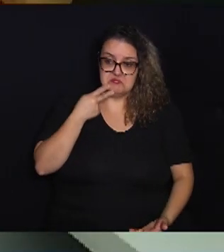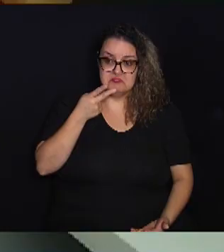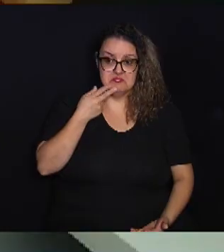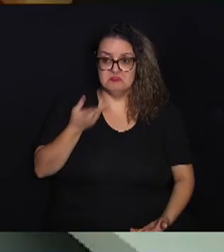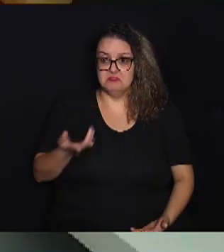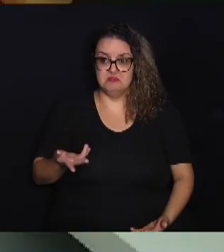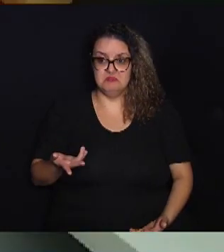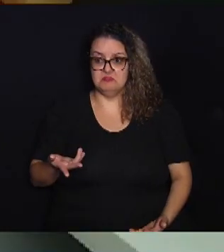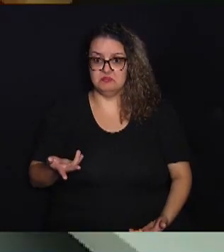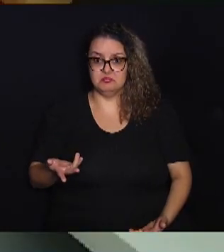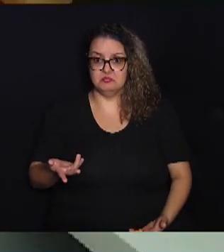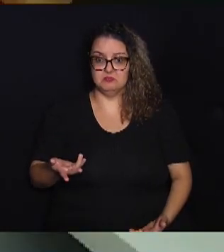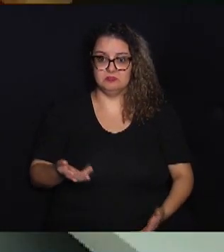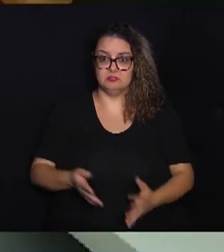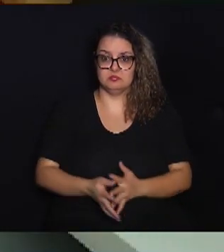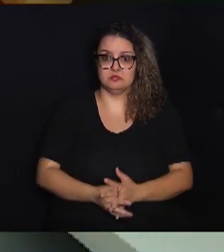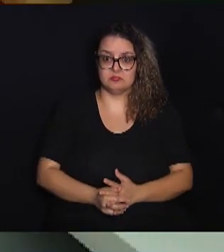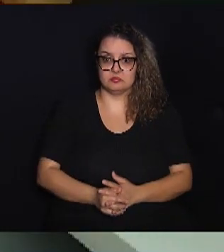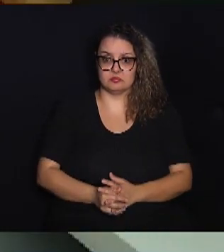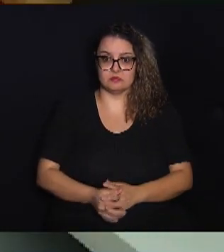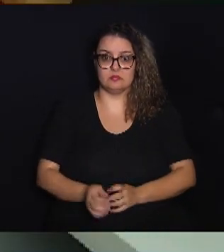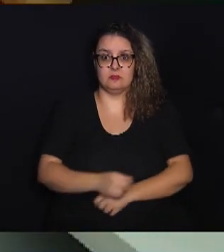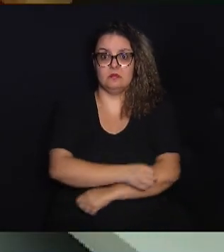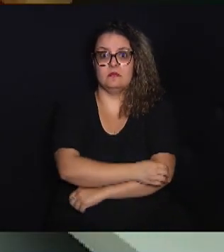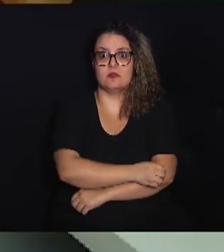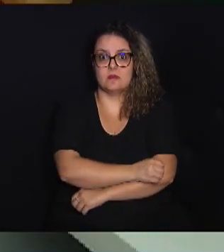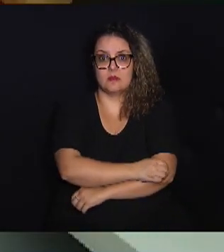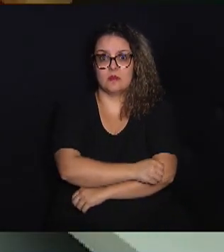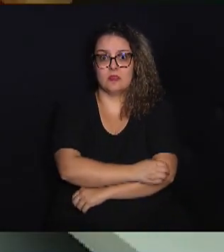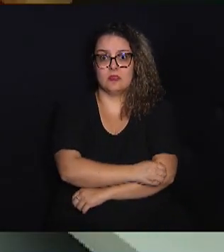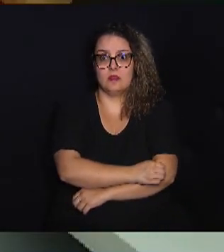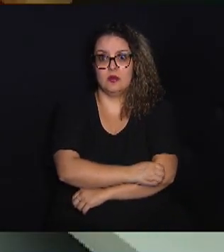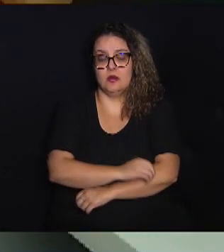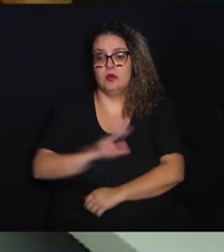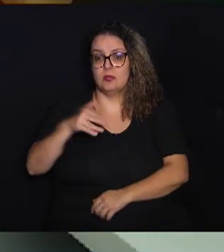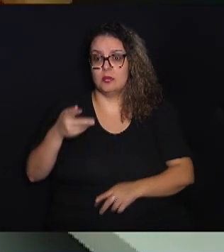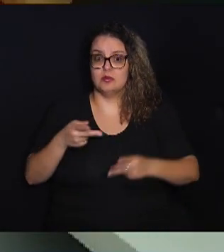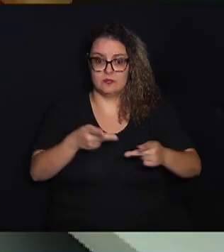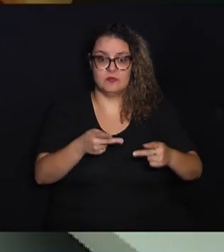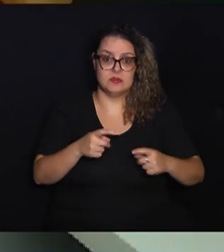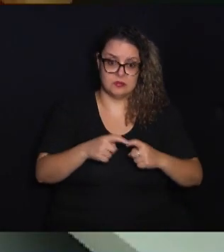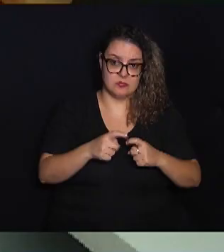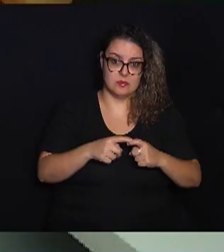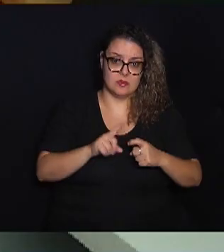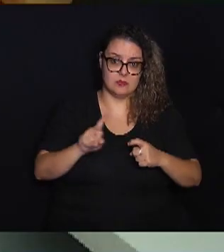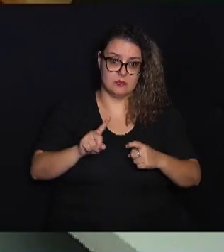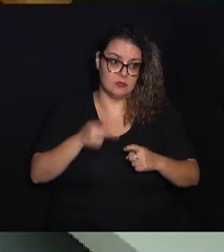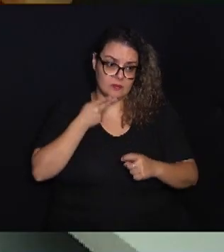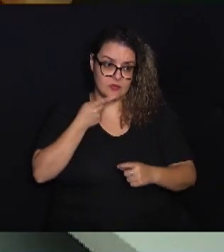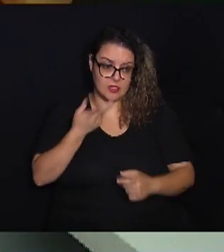comentava, mesmo quando vai ao médico, eu acho que não é importante falar, né? Eu sou um pouco